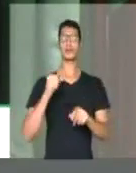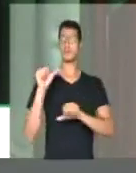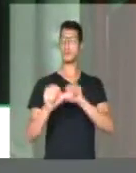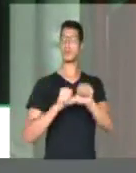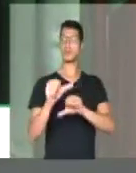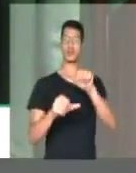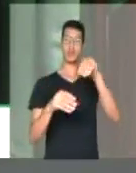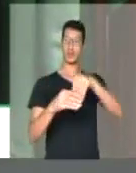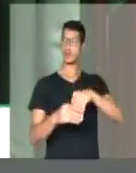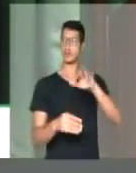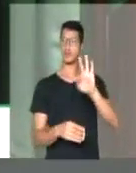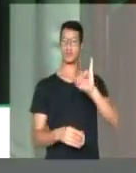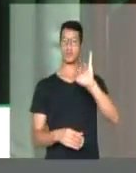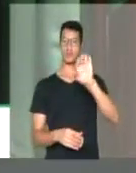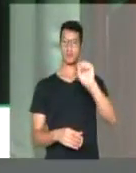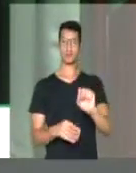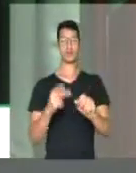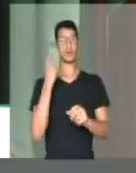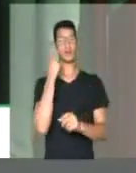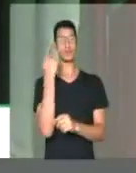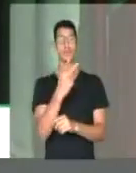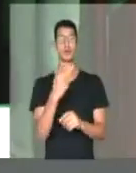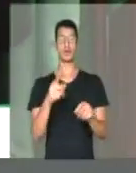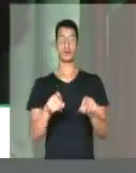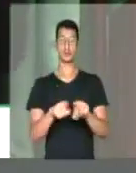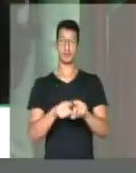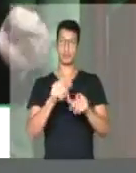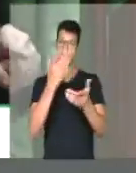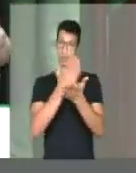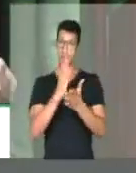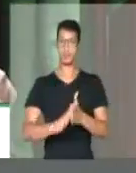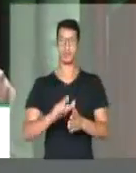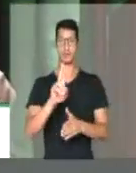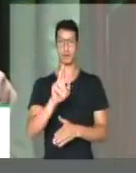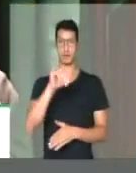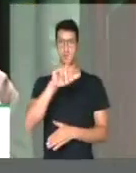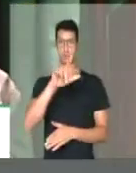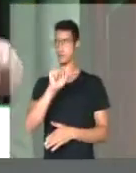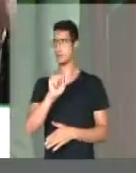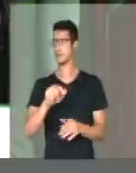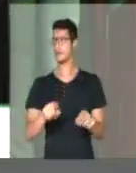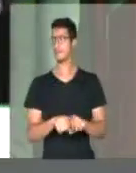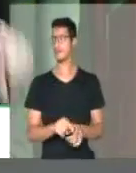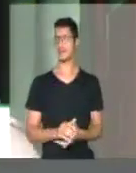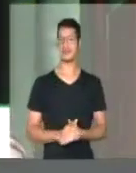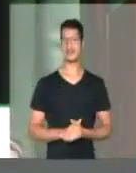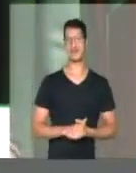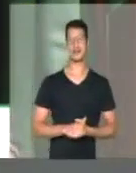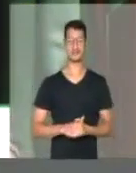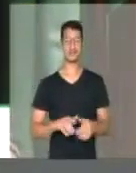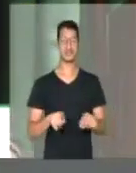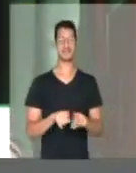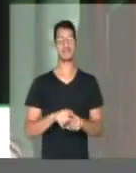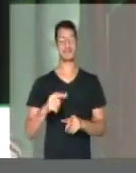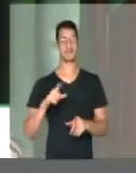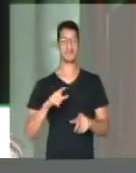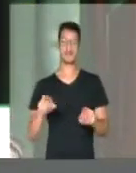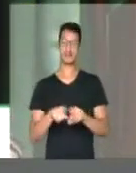mudanças no FIES para extinguir a UNILA, criada por este